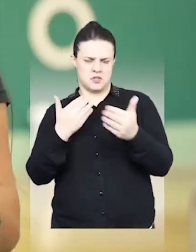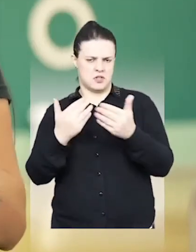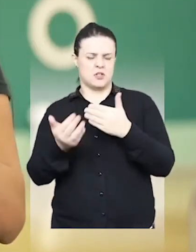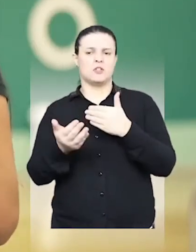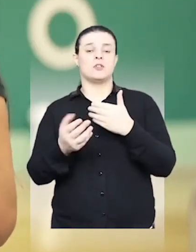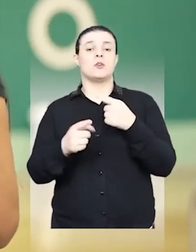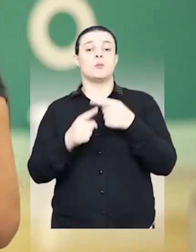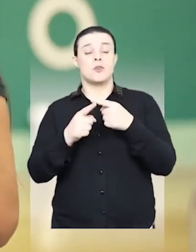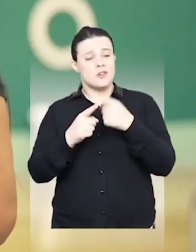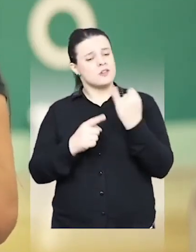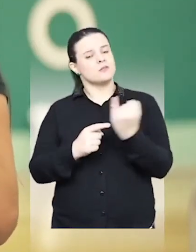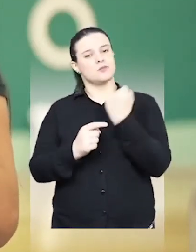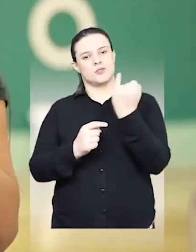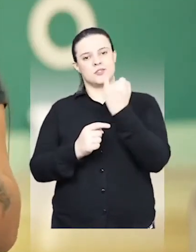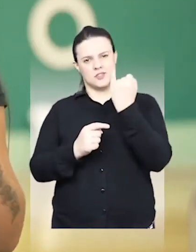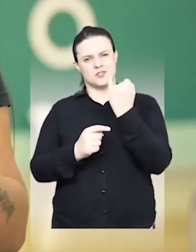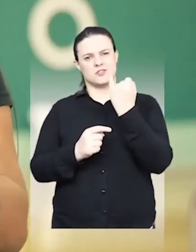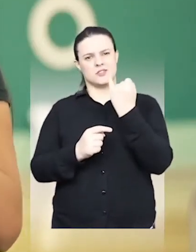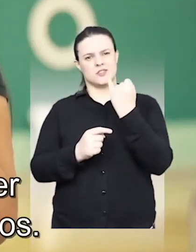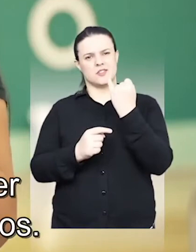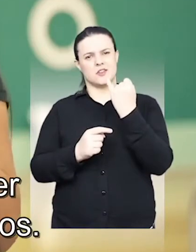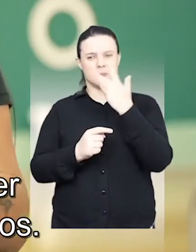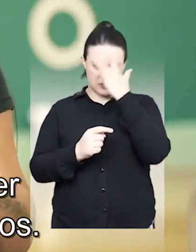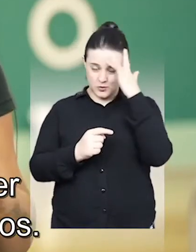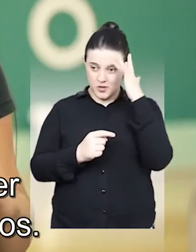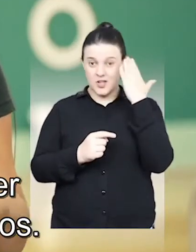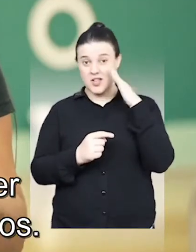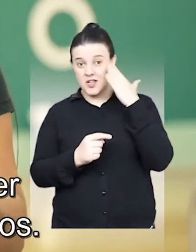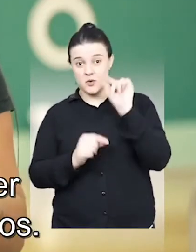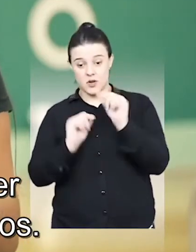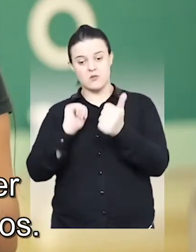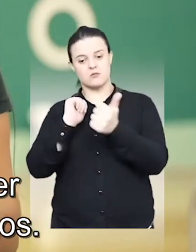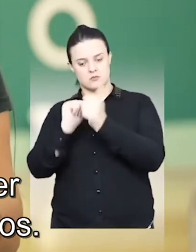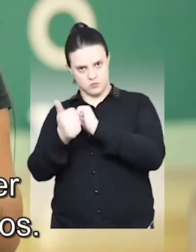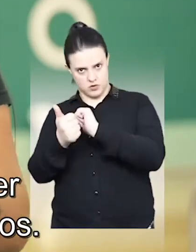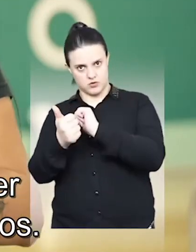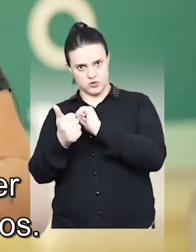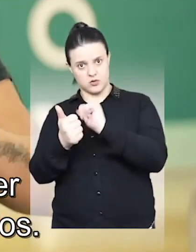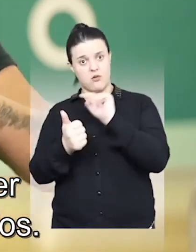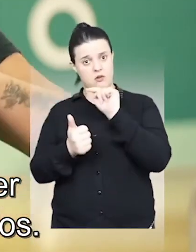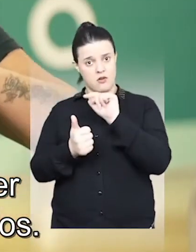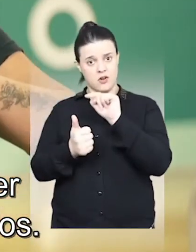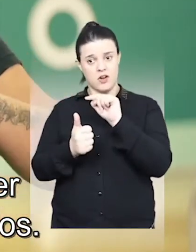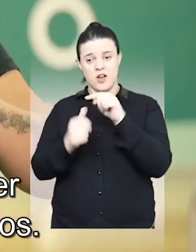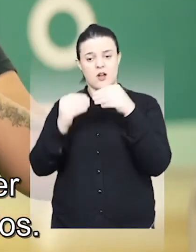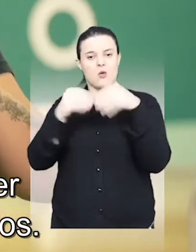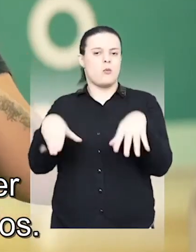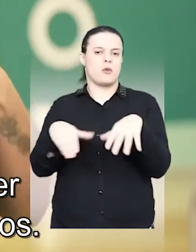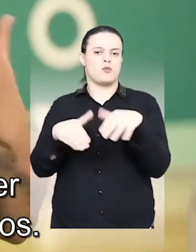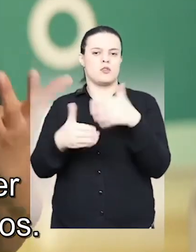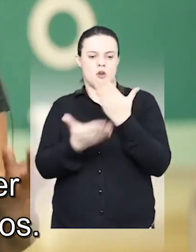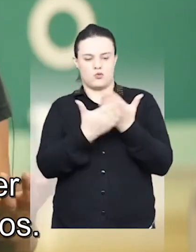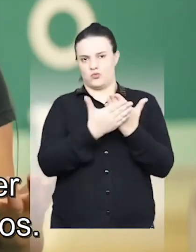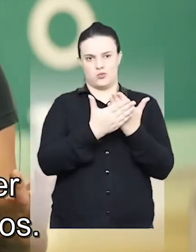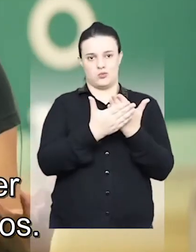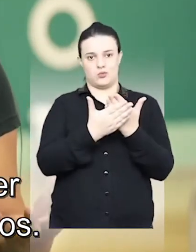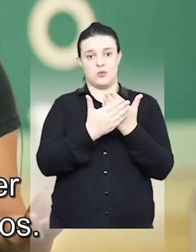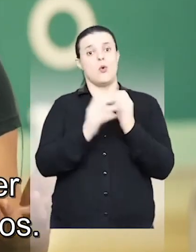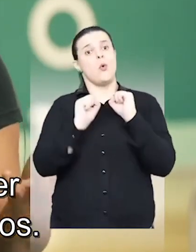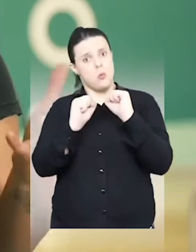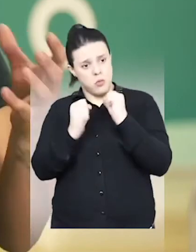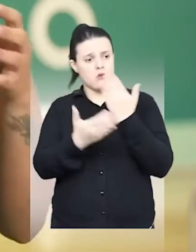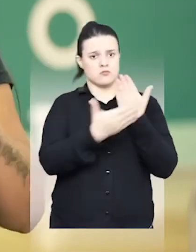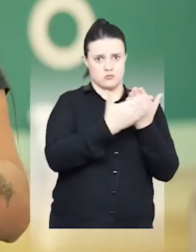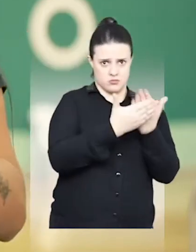independente. É importante, isso é muito importante, a galera entender que o esporte não prejudica os